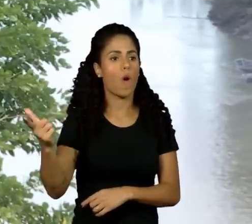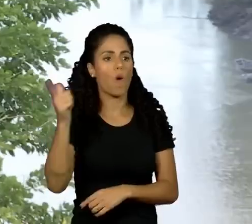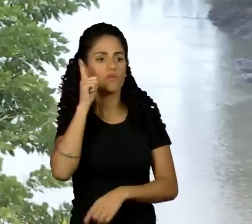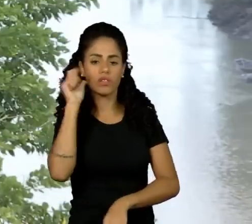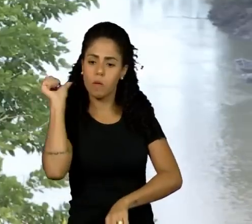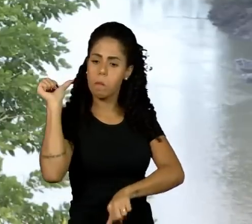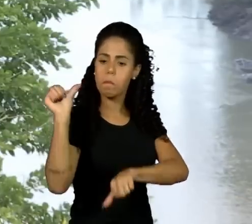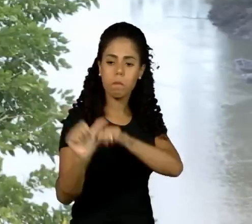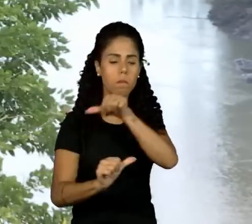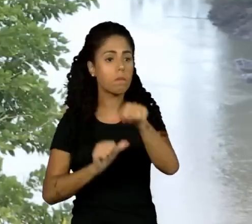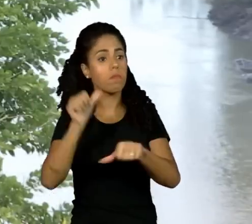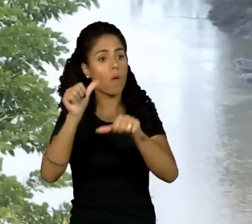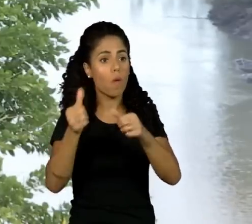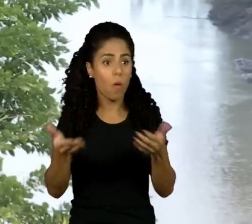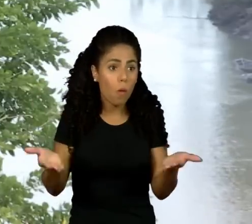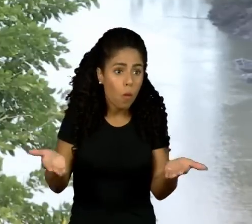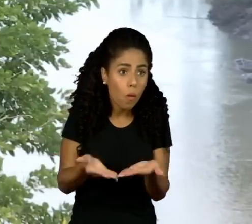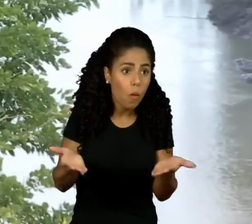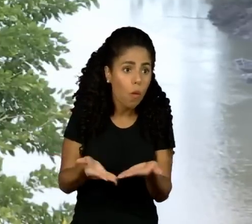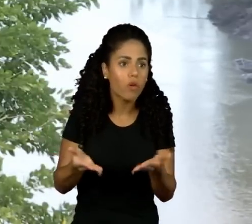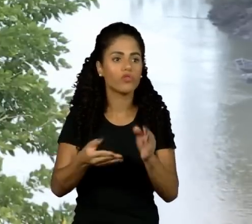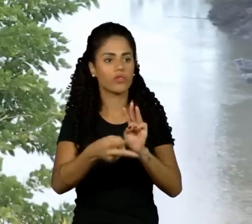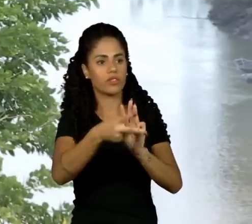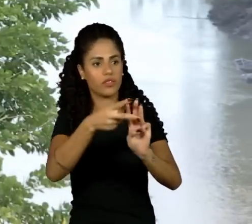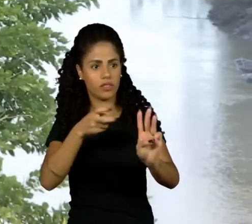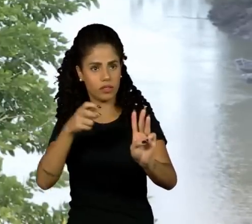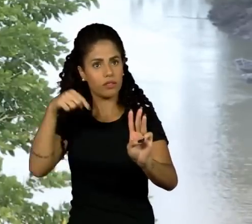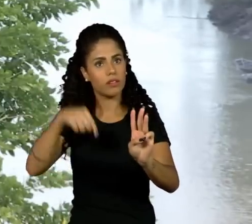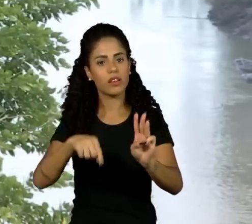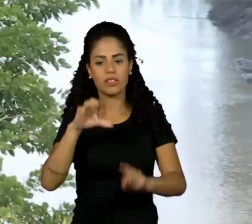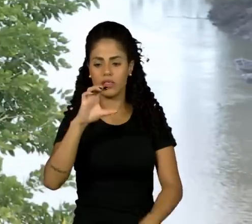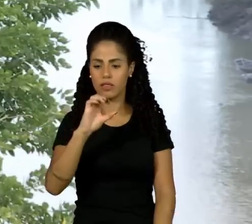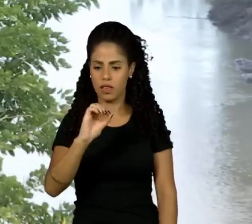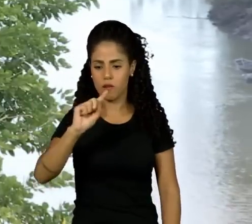A terra Axaninca hoje, ela tem